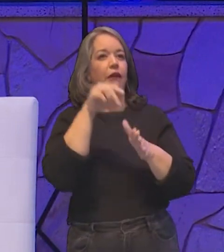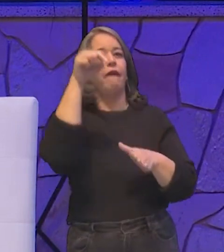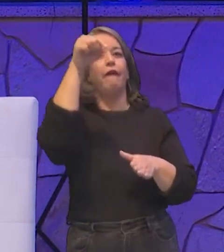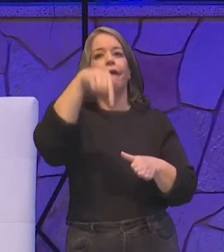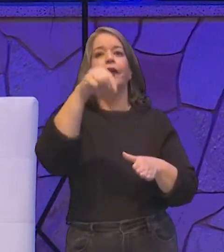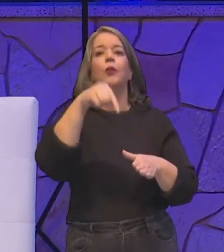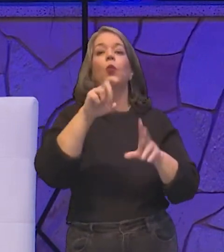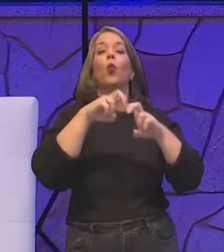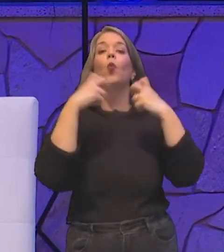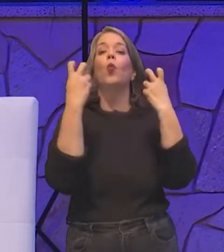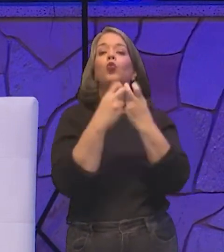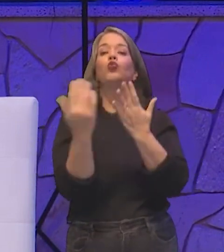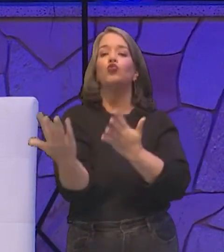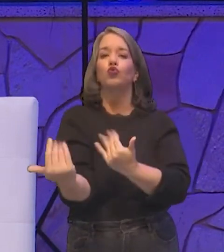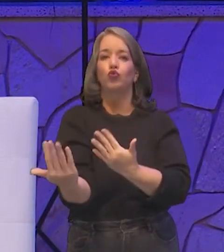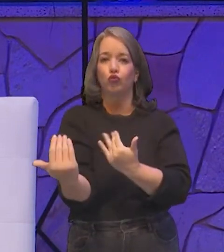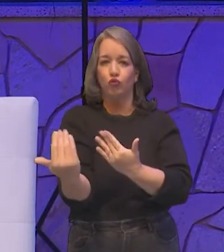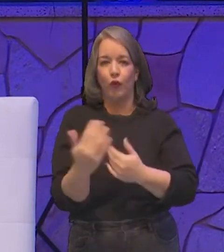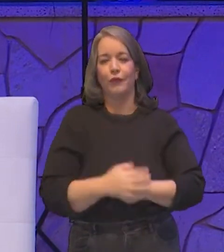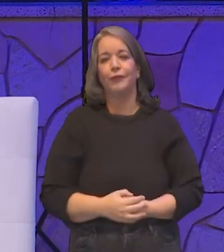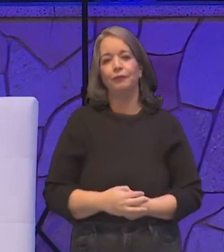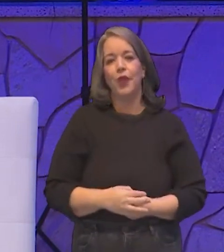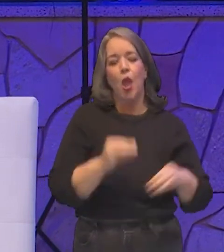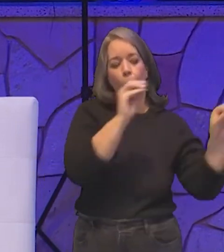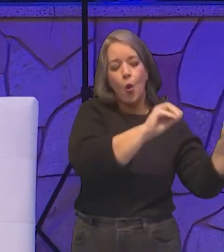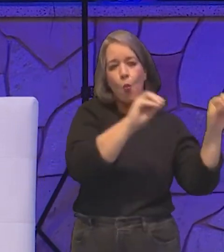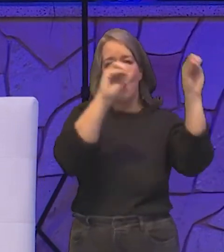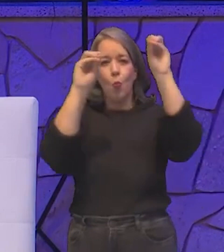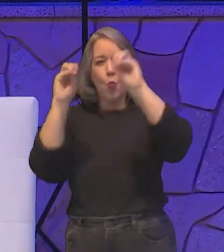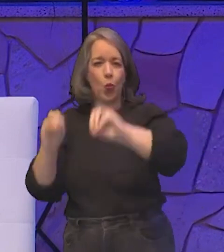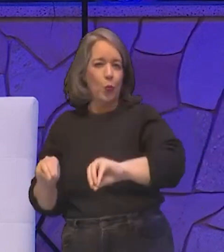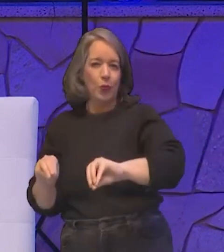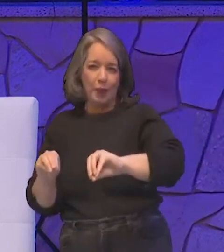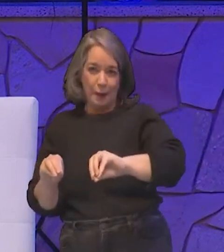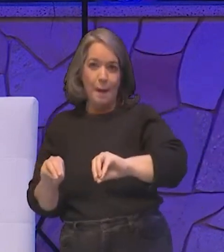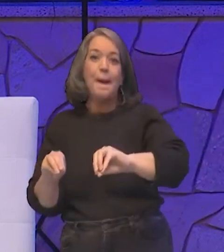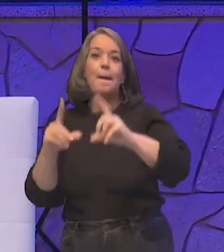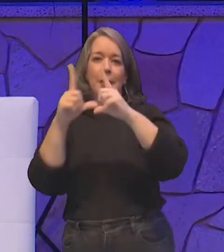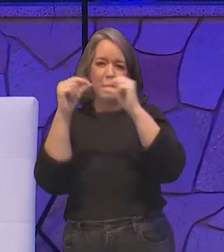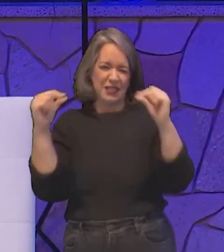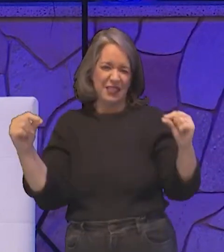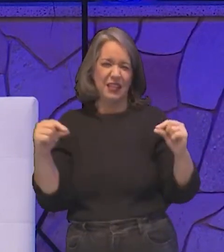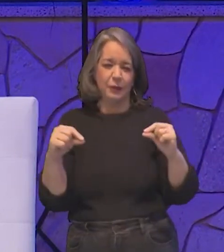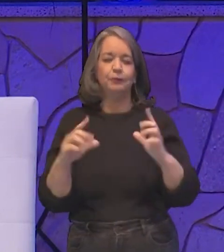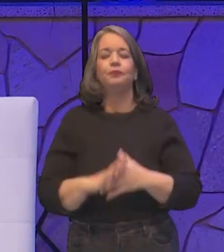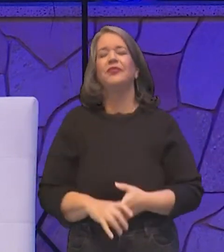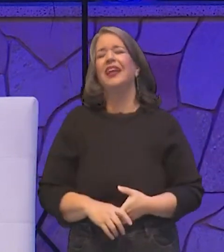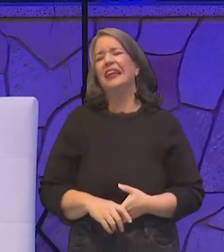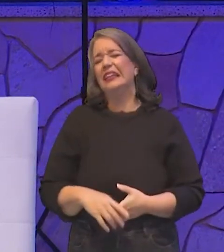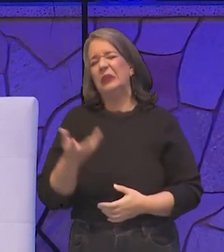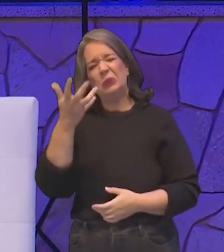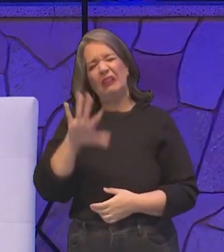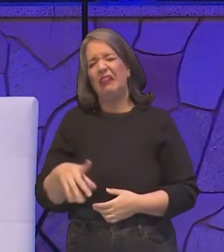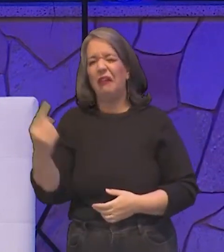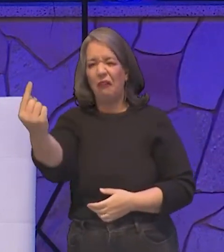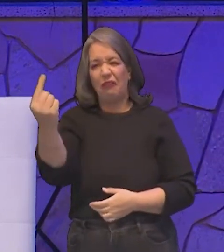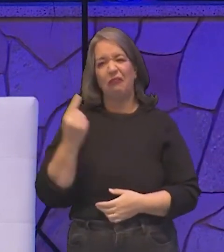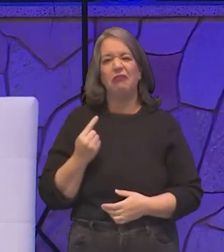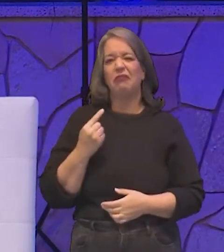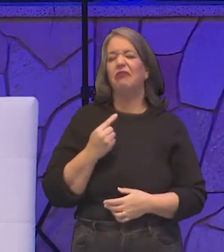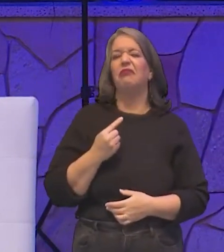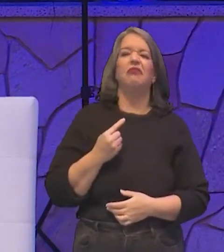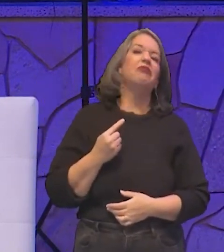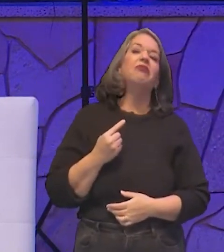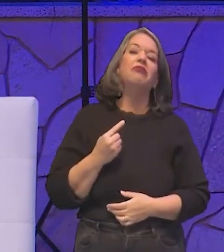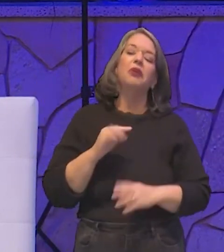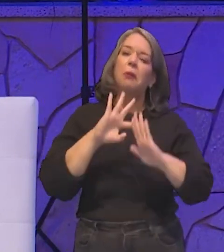juventude. Tinha recém me mudado para Brasília e não queria de jeito nenhum vir para a igreja. Estava com